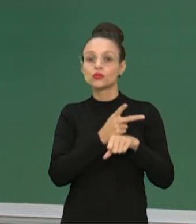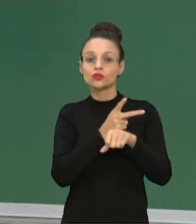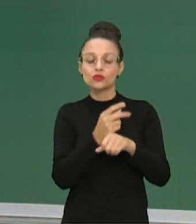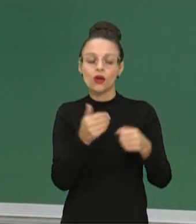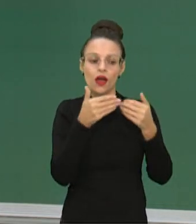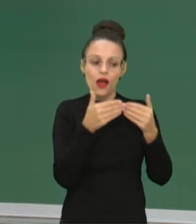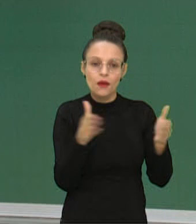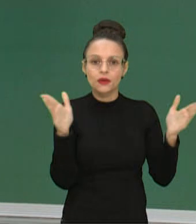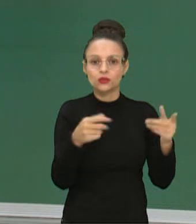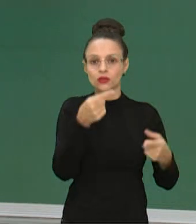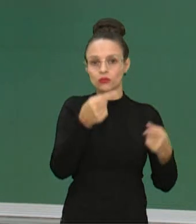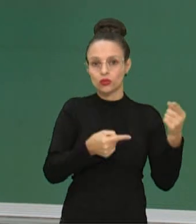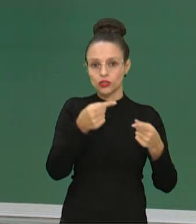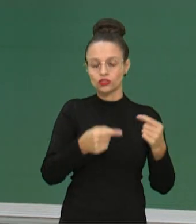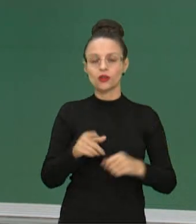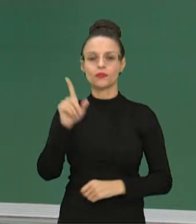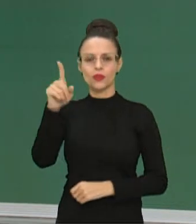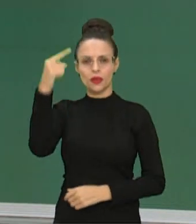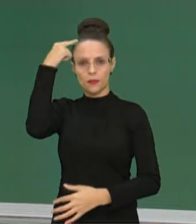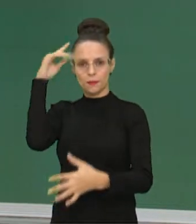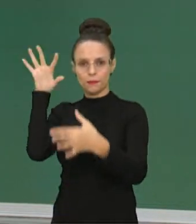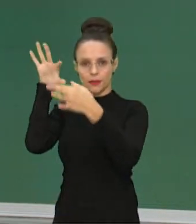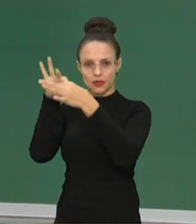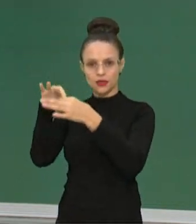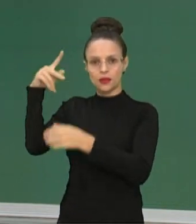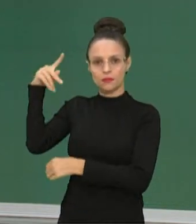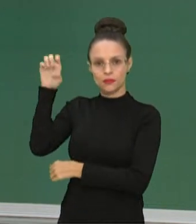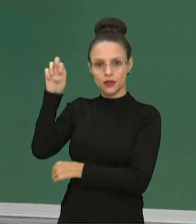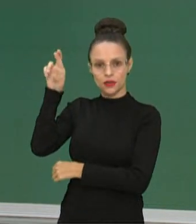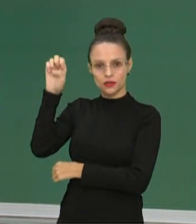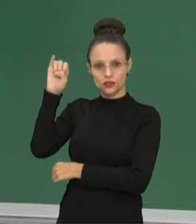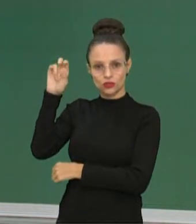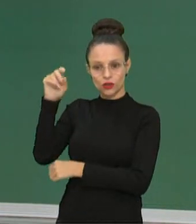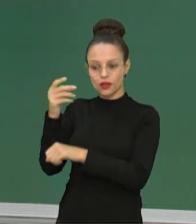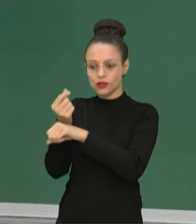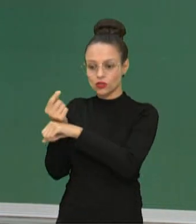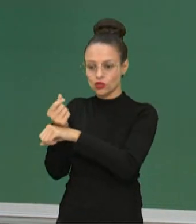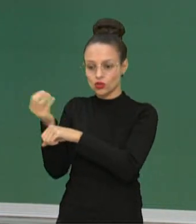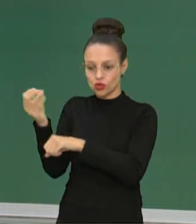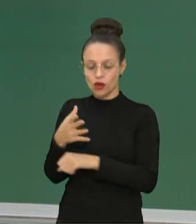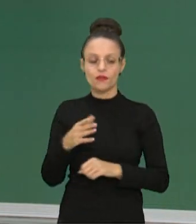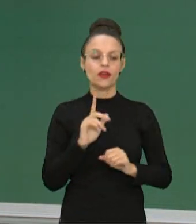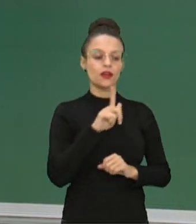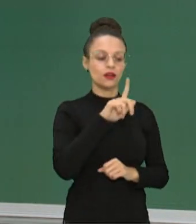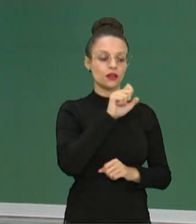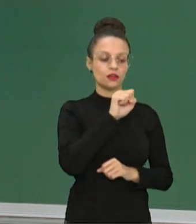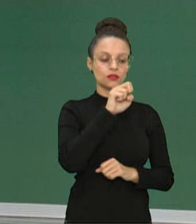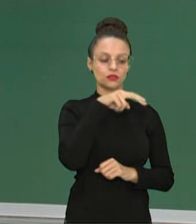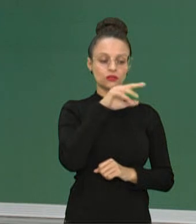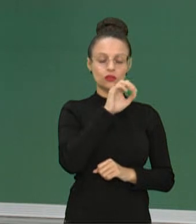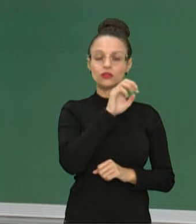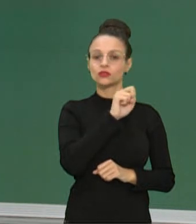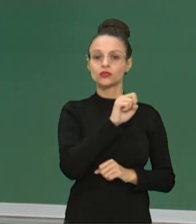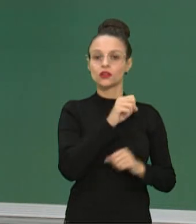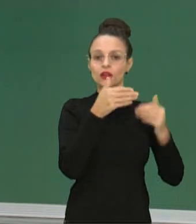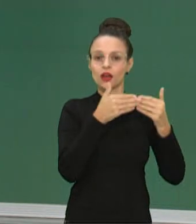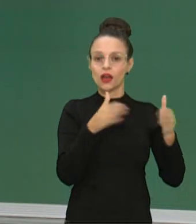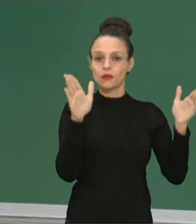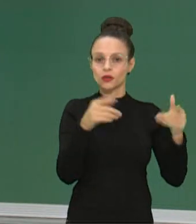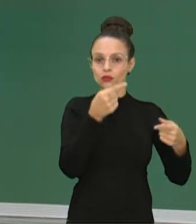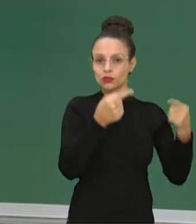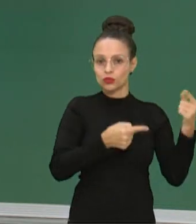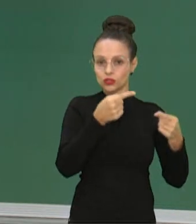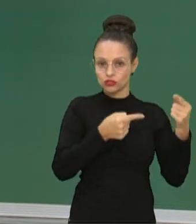abertura política. Então, quando você pensar em perestroika, pense nova economia. Quando você pensar em glasnost, pense abertura